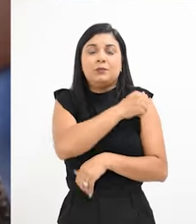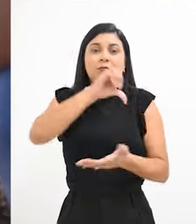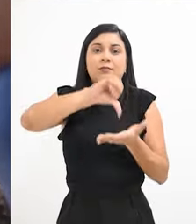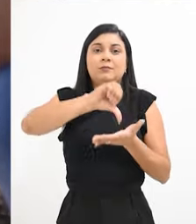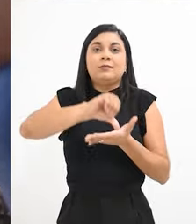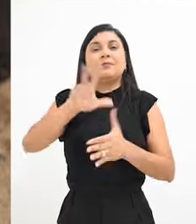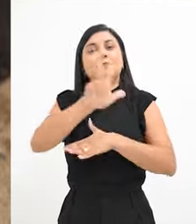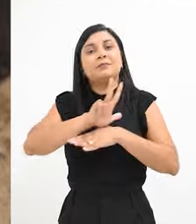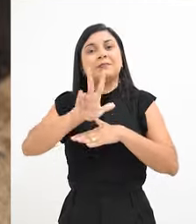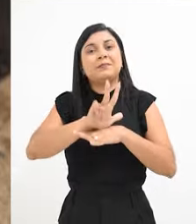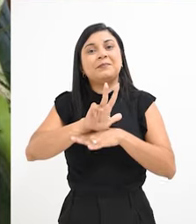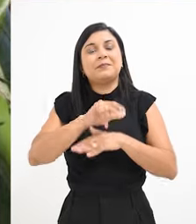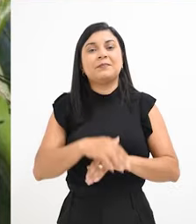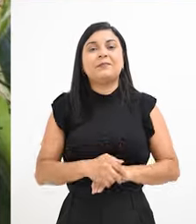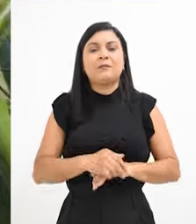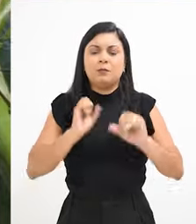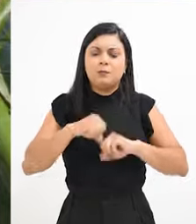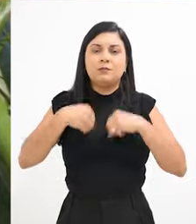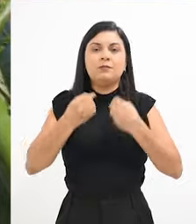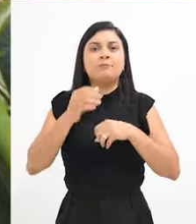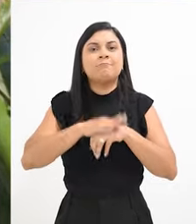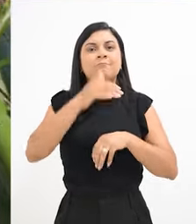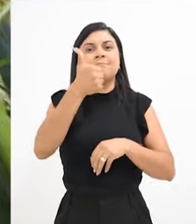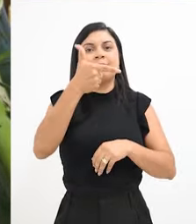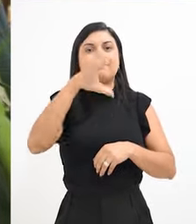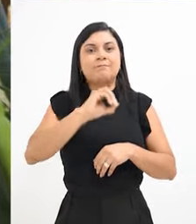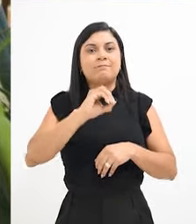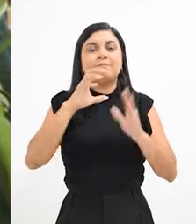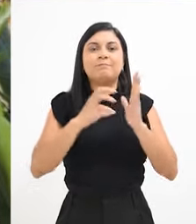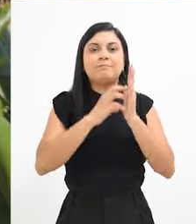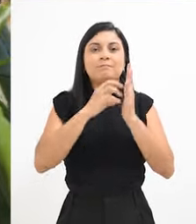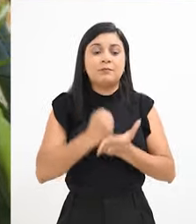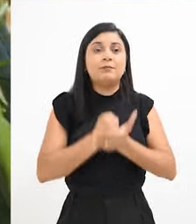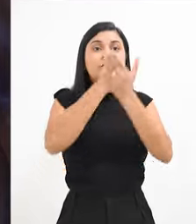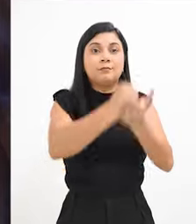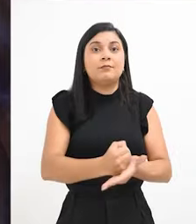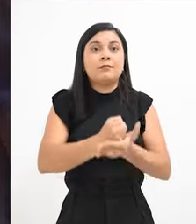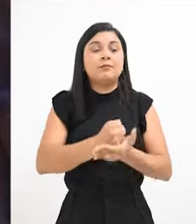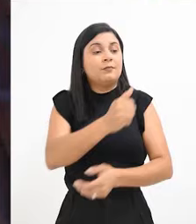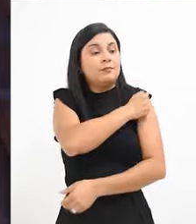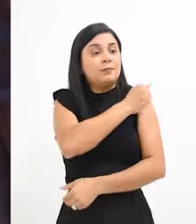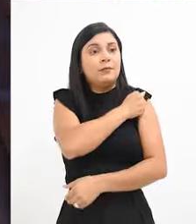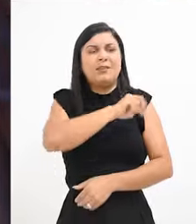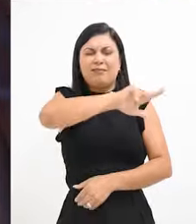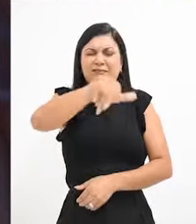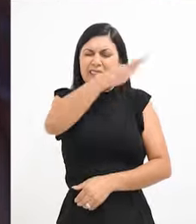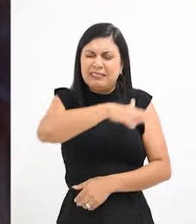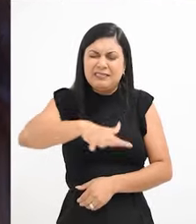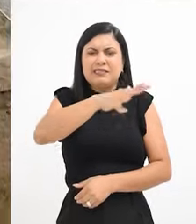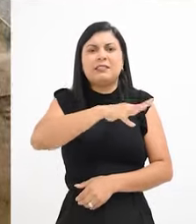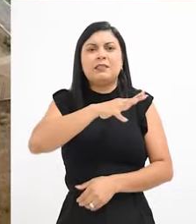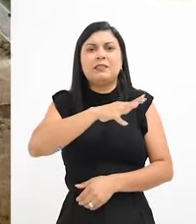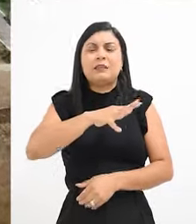campus Apodi. Com dedicação e mais de 120 servidores que apoiam os estudantes nas mais diversas